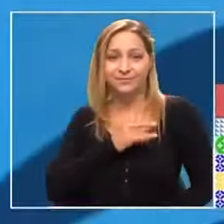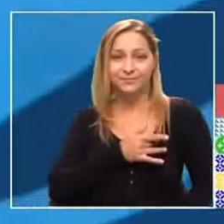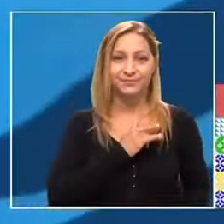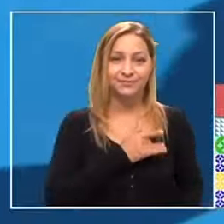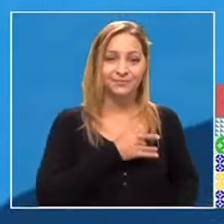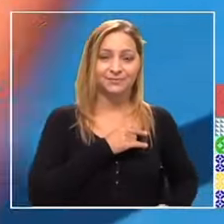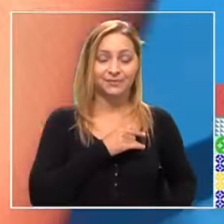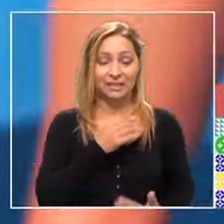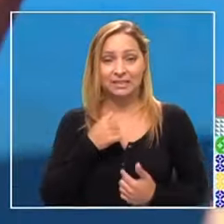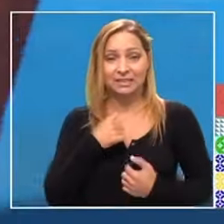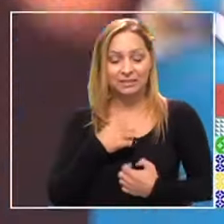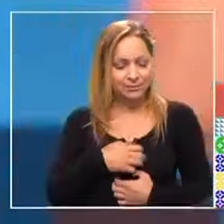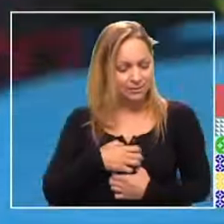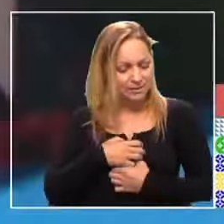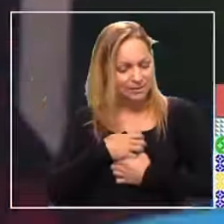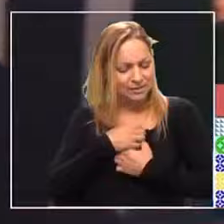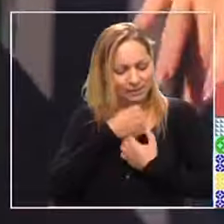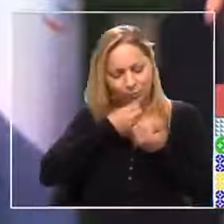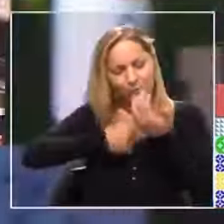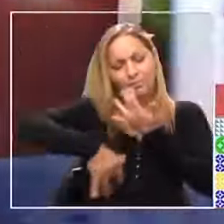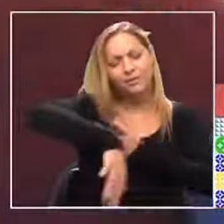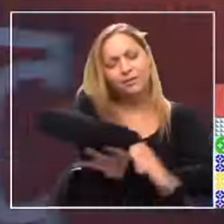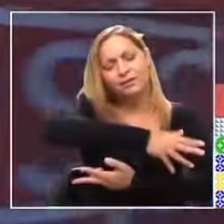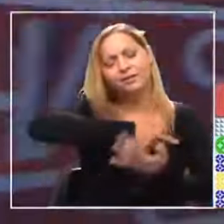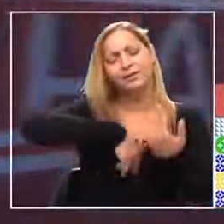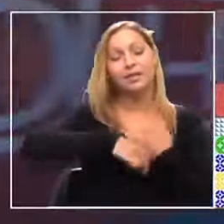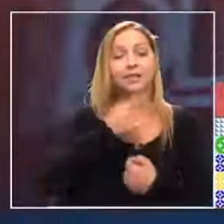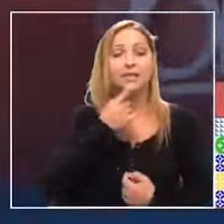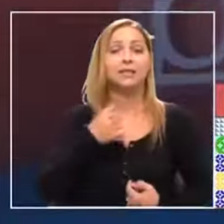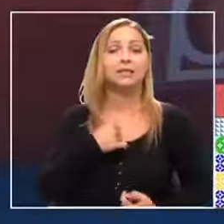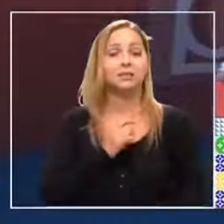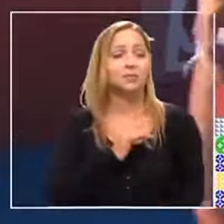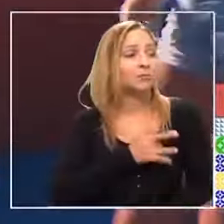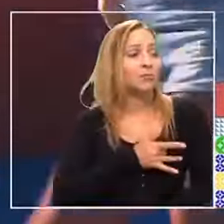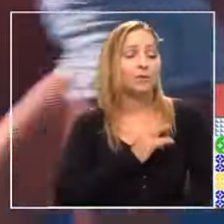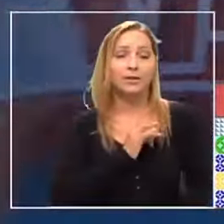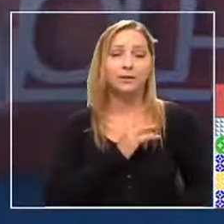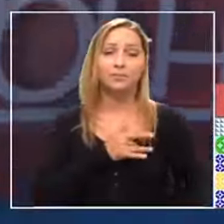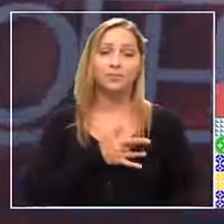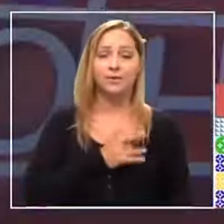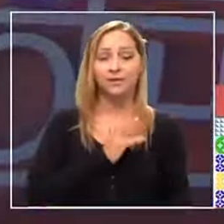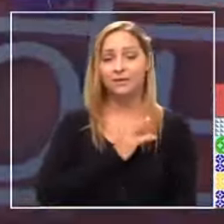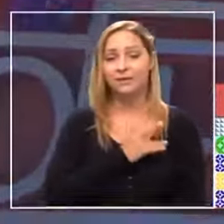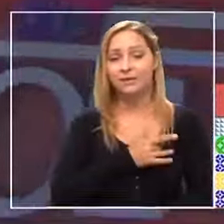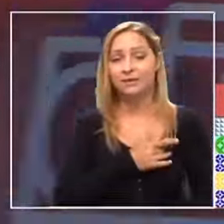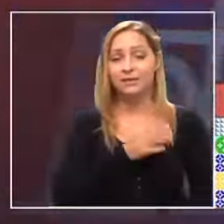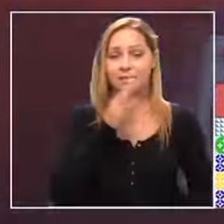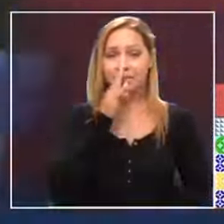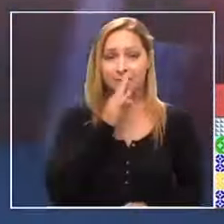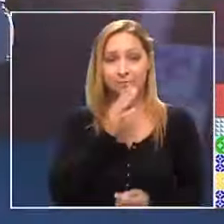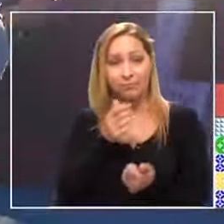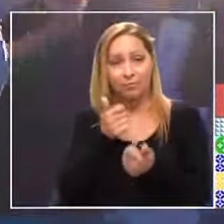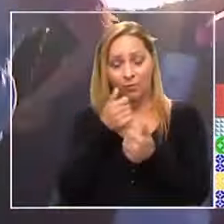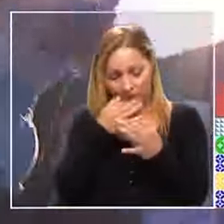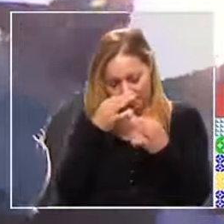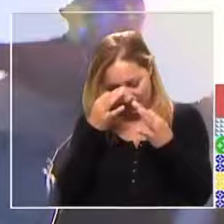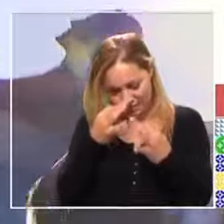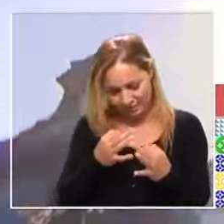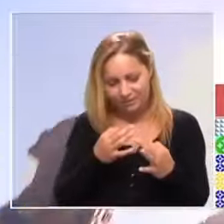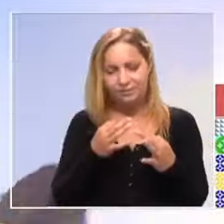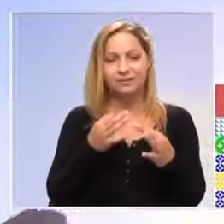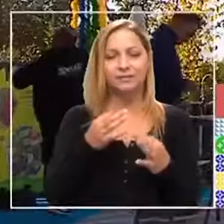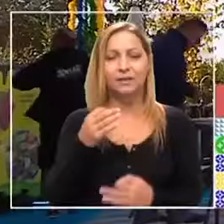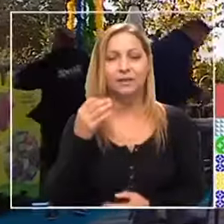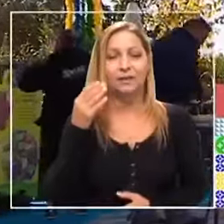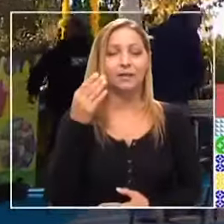amor. Sinto-me um caso perdido. Batiste amor, amor, amor. Se vale a pena acreditar que o